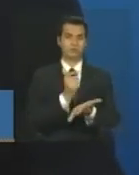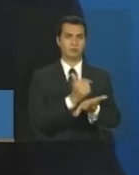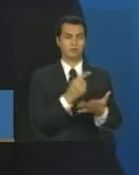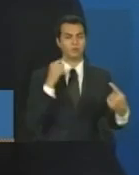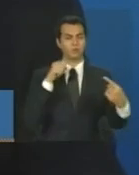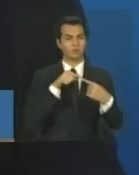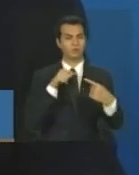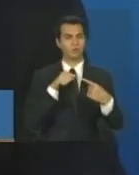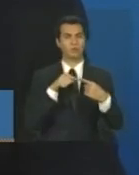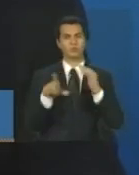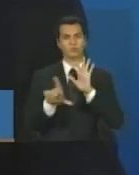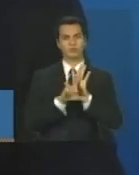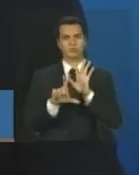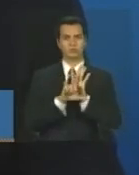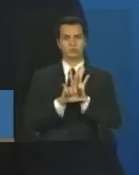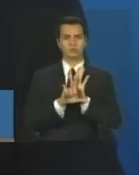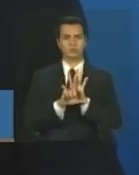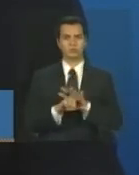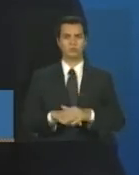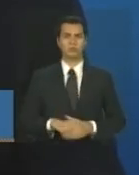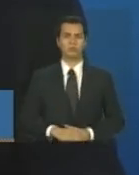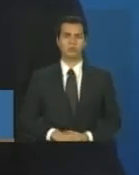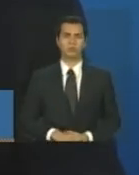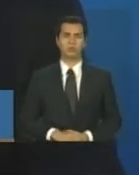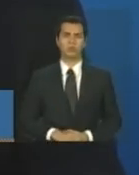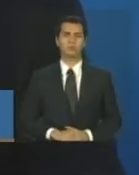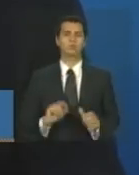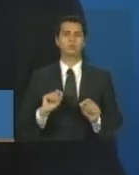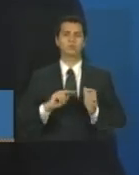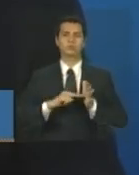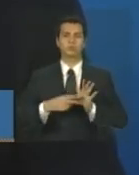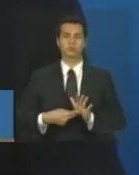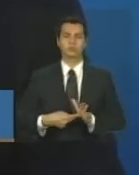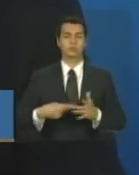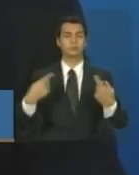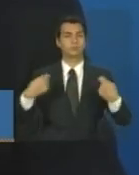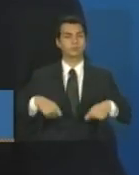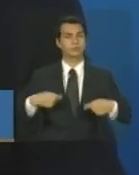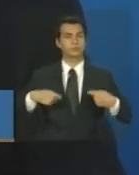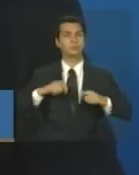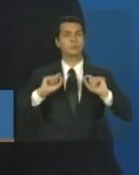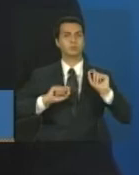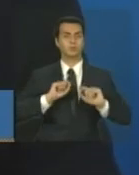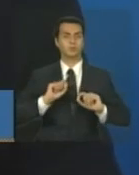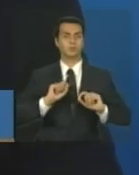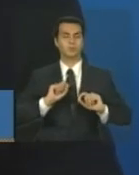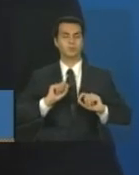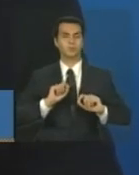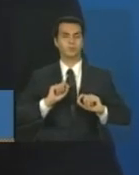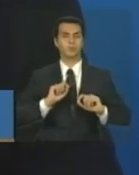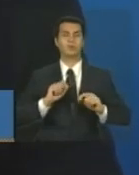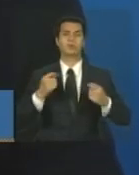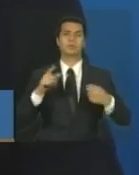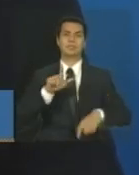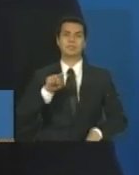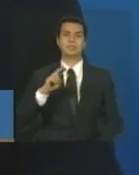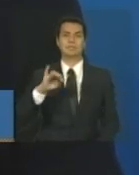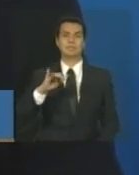acordo com a legislação aplicada a utilização de recurso ou seja ele precisa Observar se houve licitação